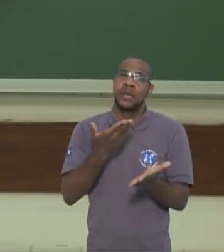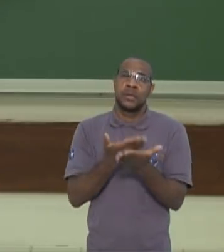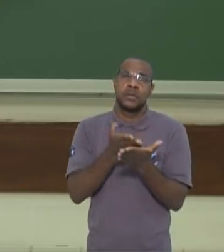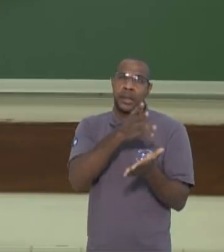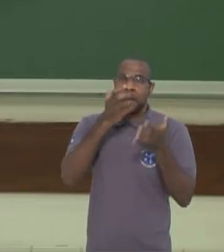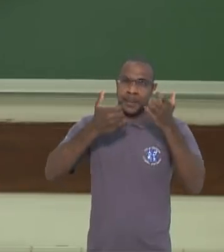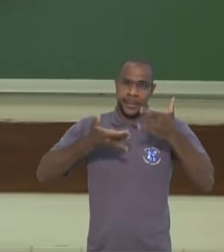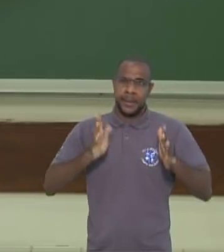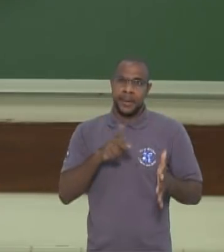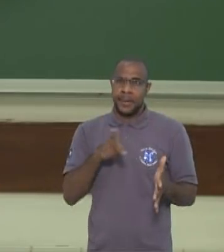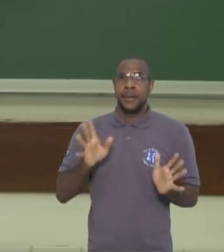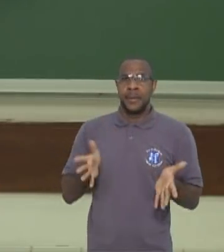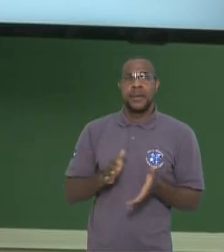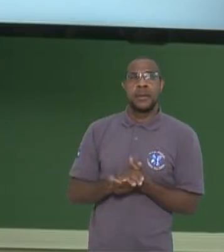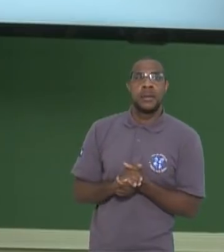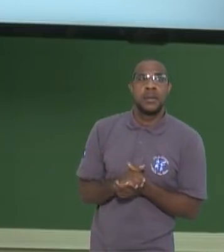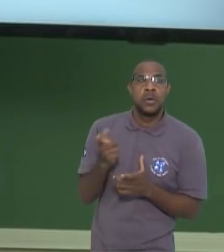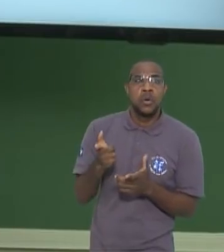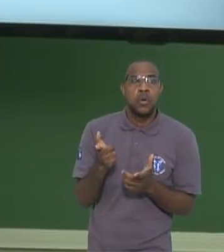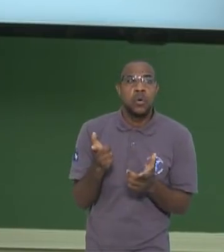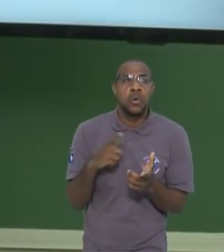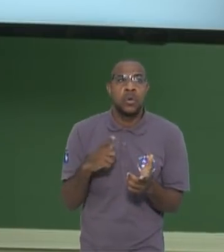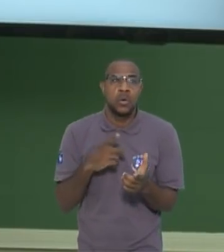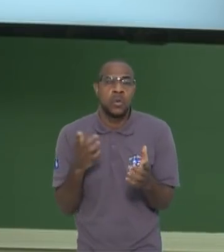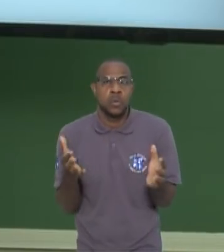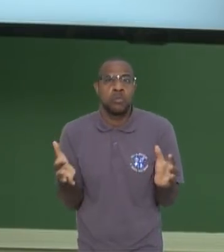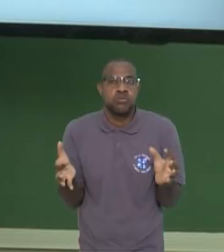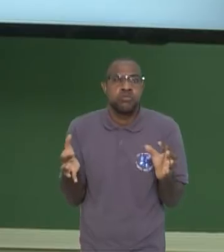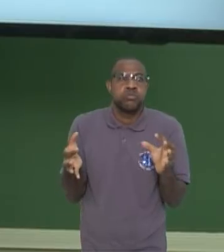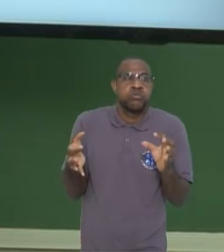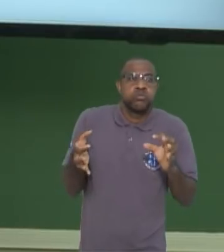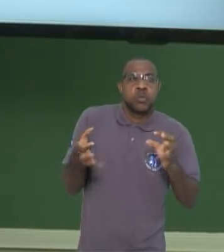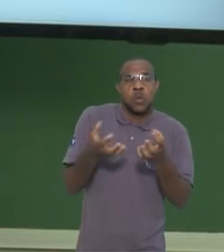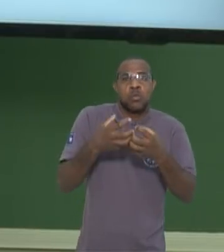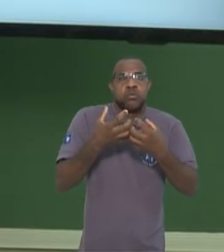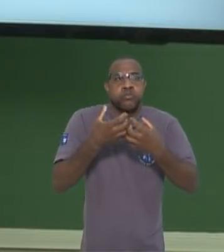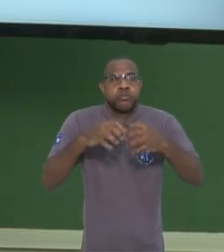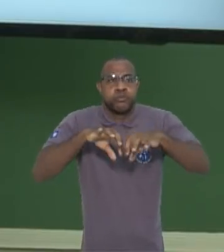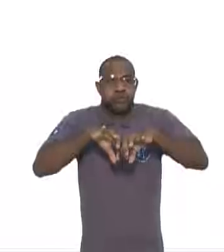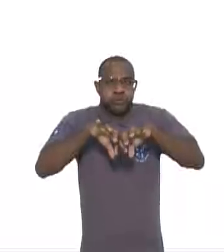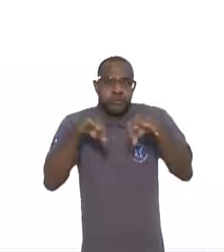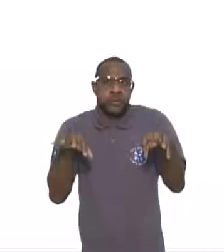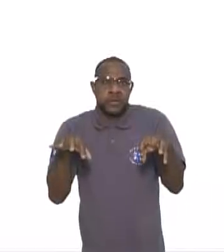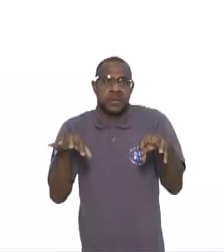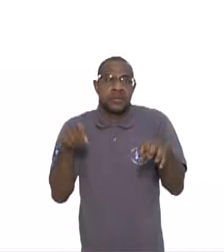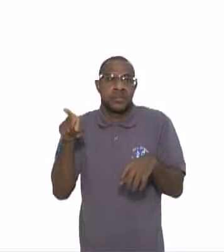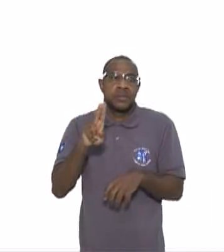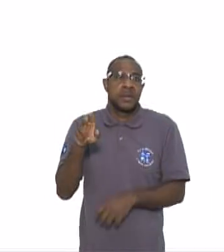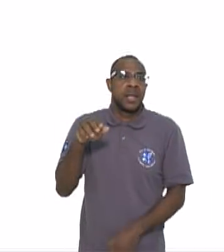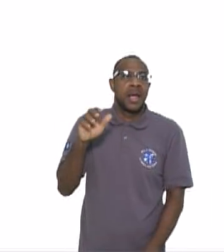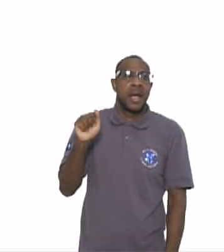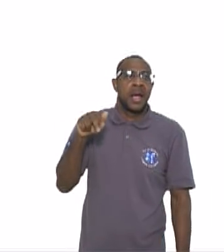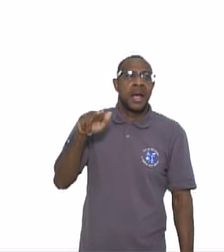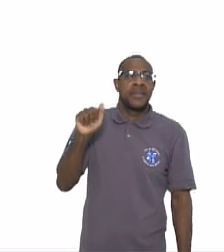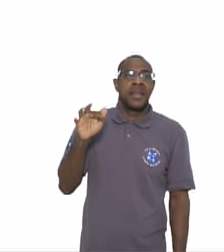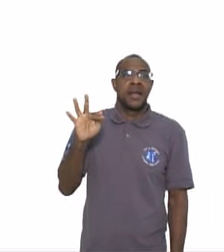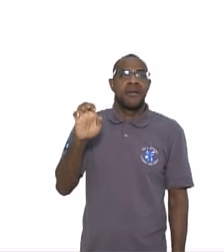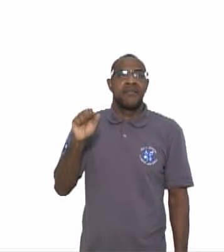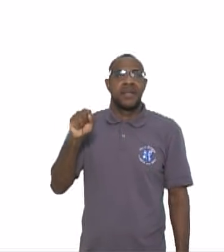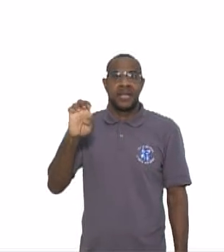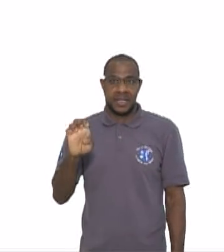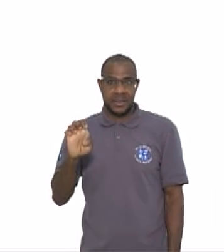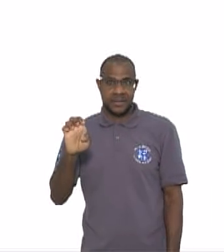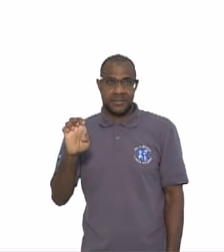também, ó. Quando que separa, quando que ocorre a disjunção dos cromossomos ou das cromátides? Na anáfase. A anáfase é a fase de